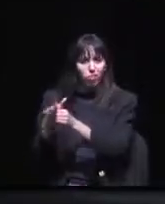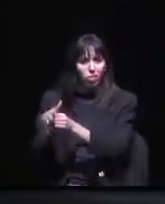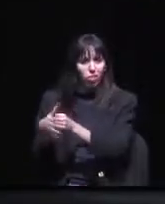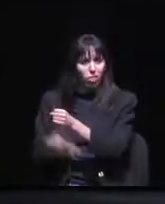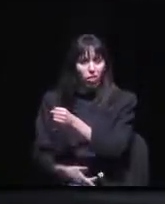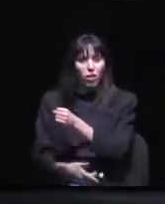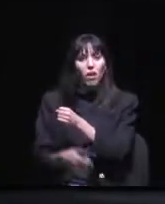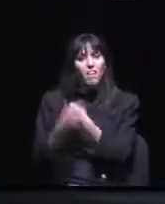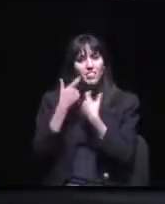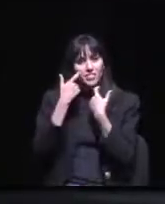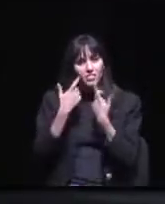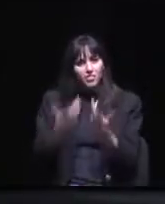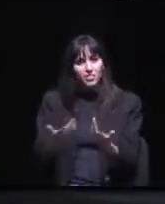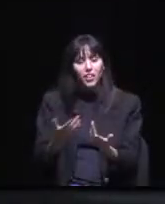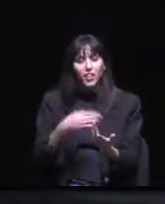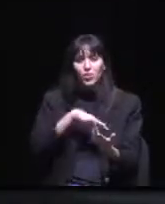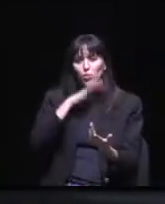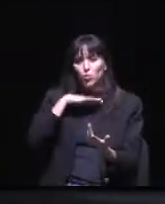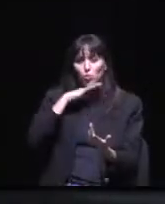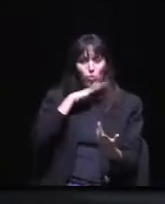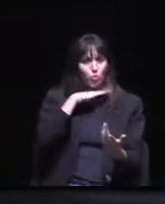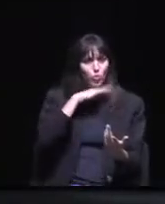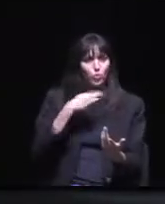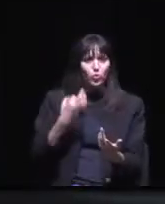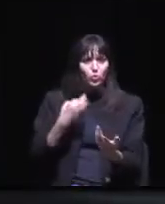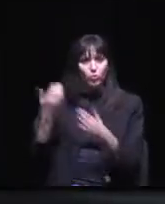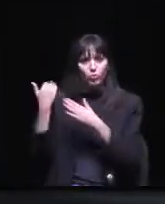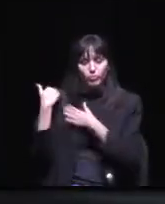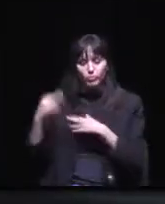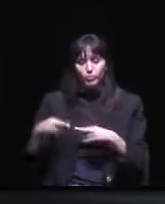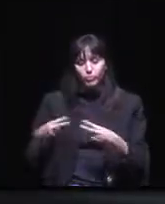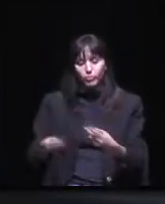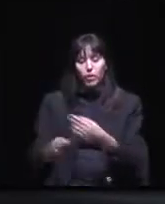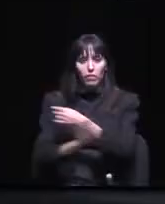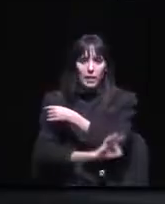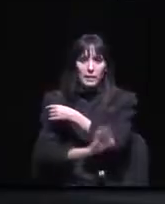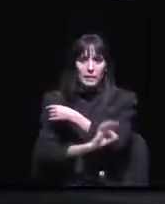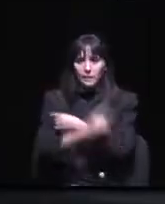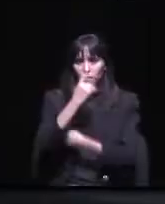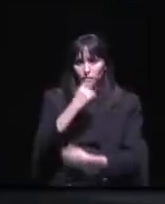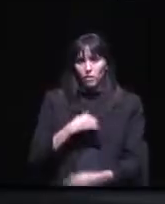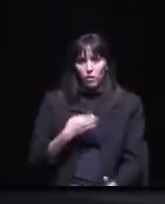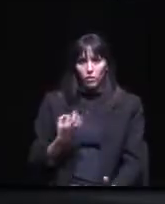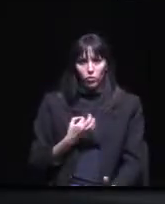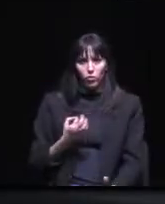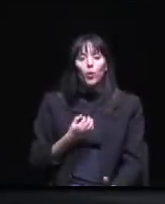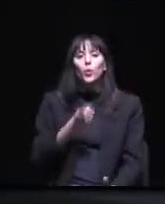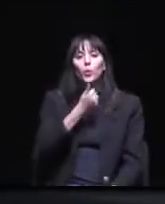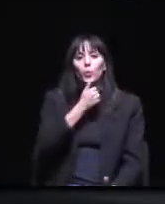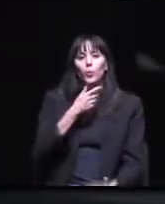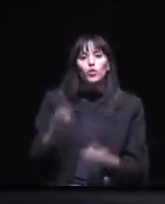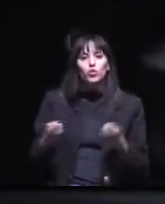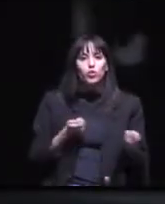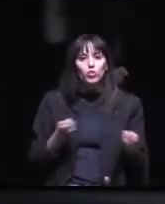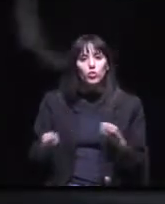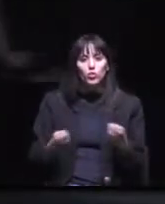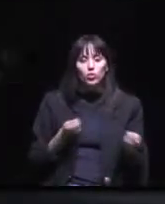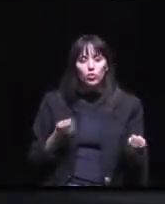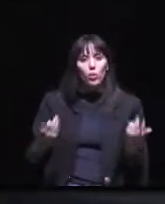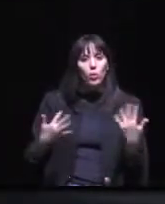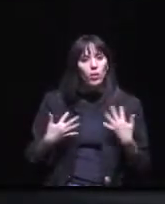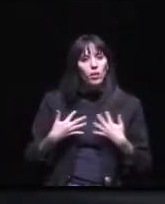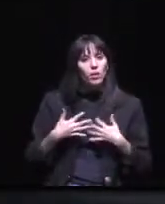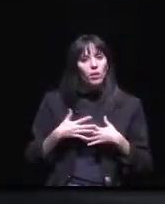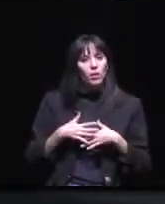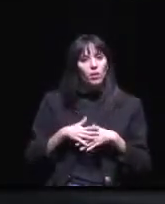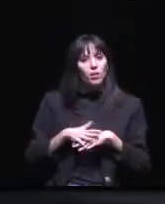Neste aspecto é visível o falhanço da passagem de competências para as juntas de freguesia e estamos cada vez mais longe de uma gestão integrada e coordenada